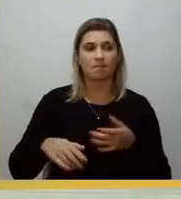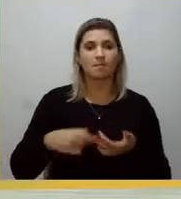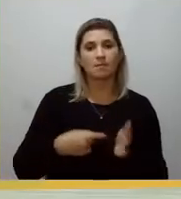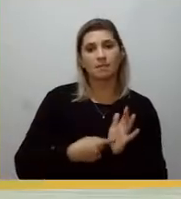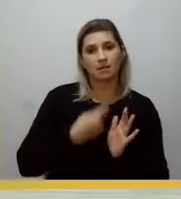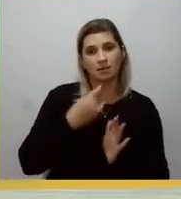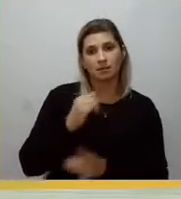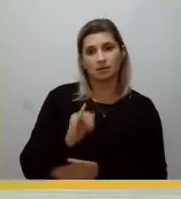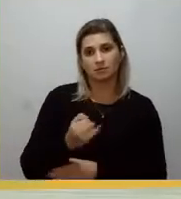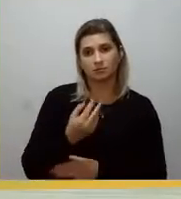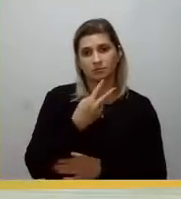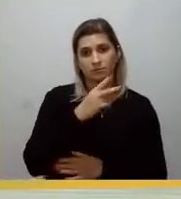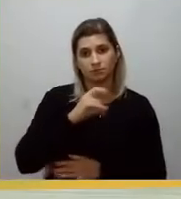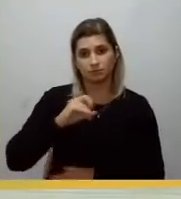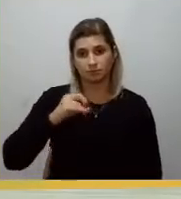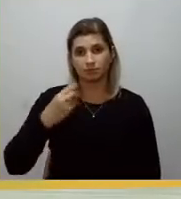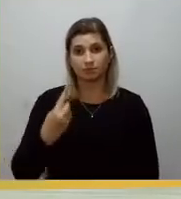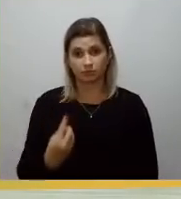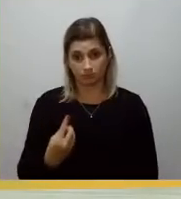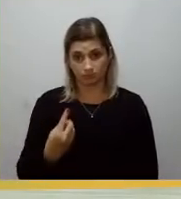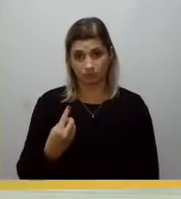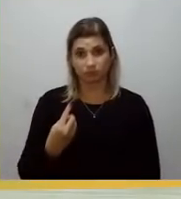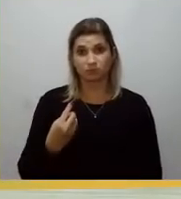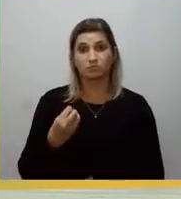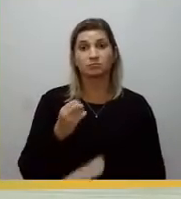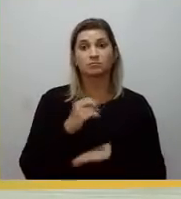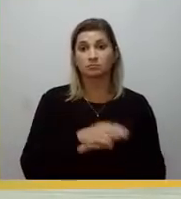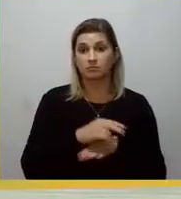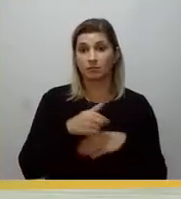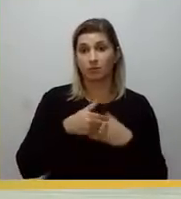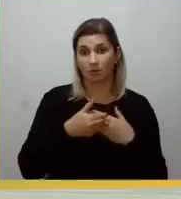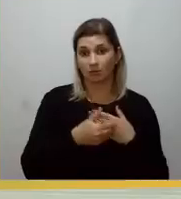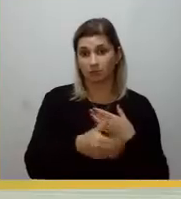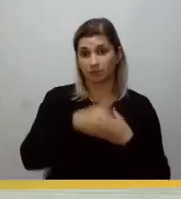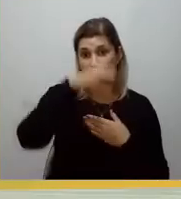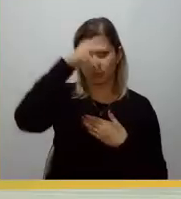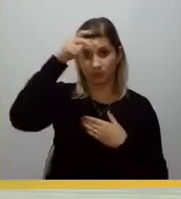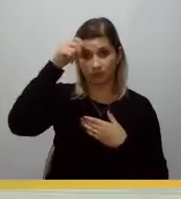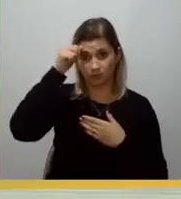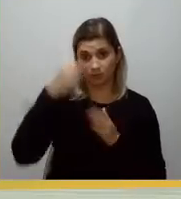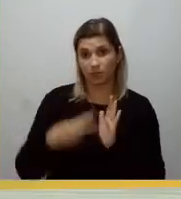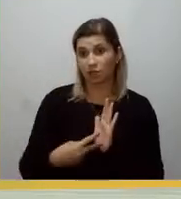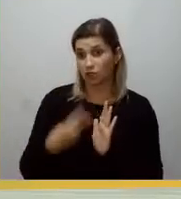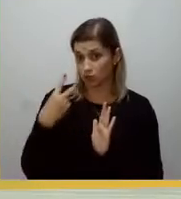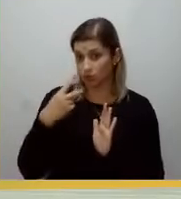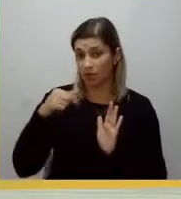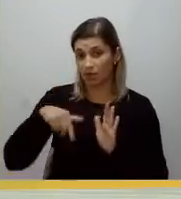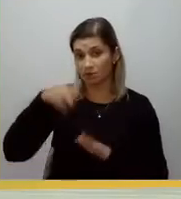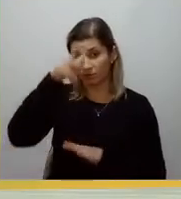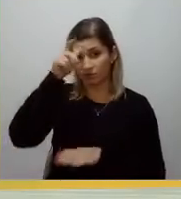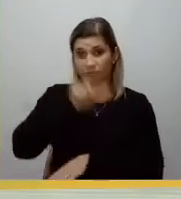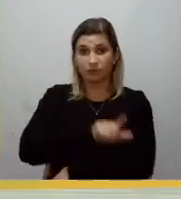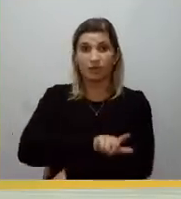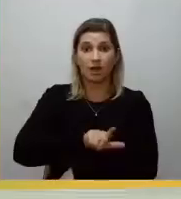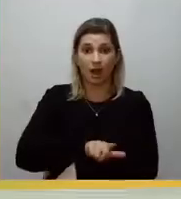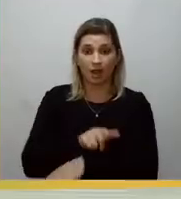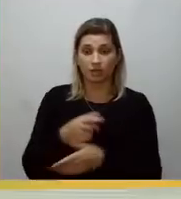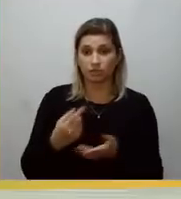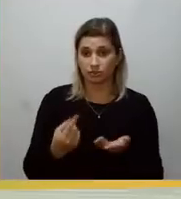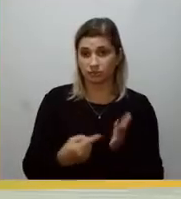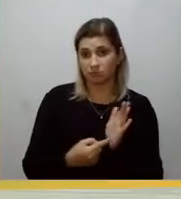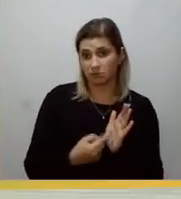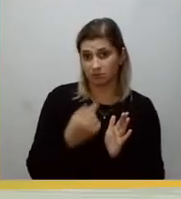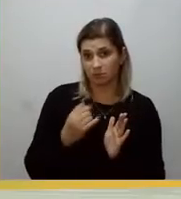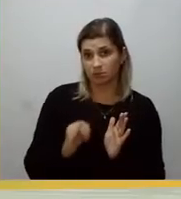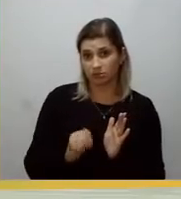de 2001, o senhor assumiu pela segunda vez a prefeitura de Lais. Exatamente nesse dia, dia 1º